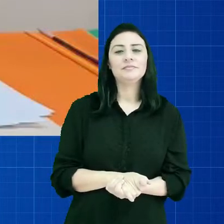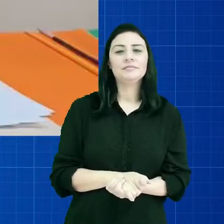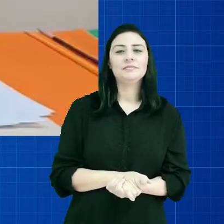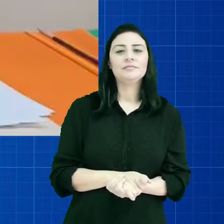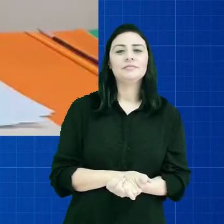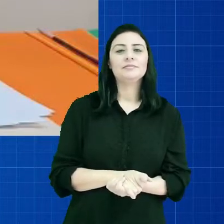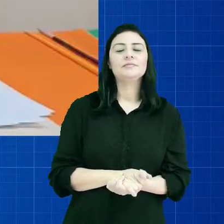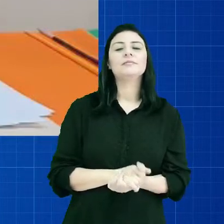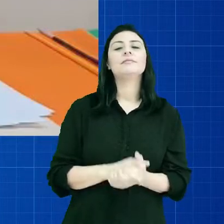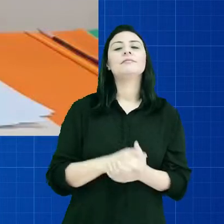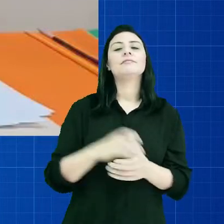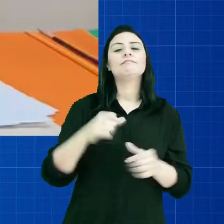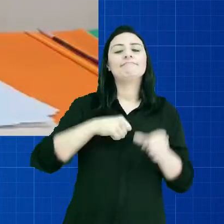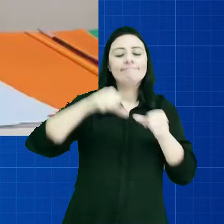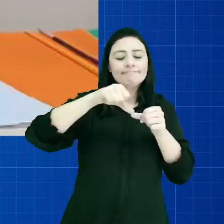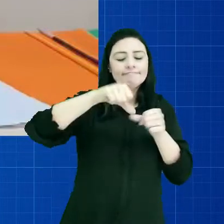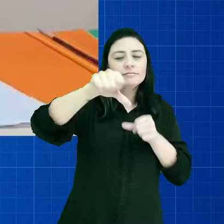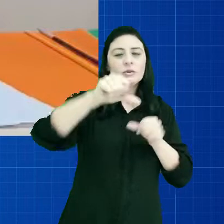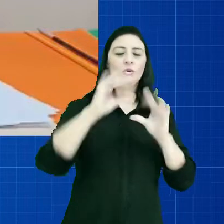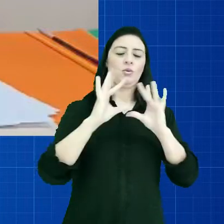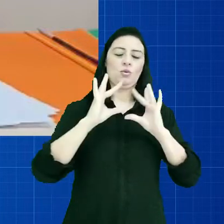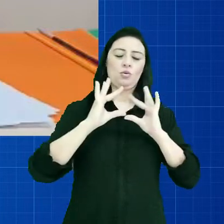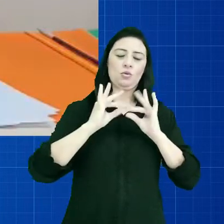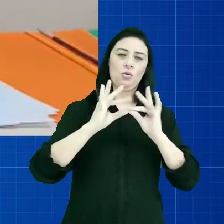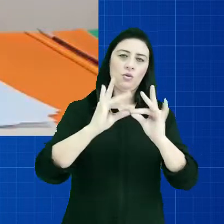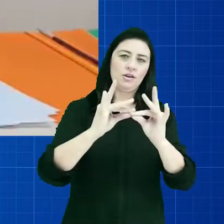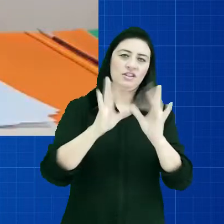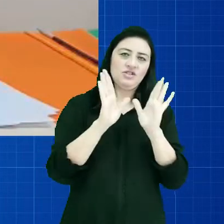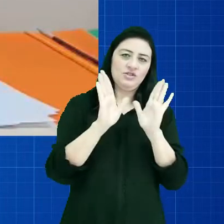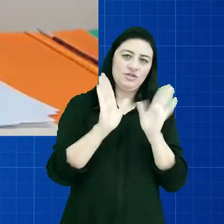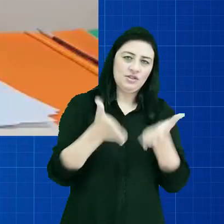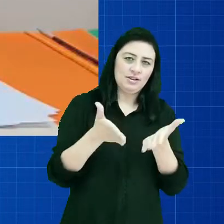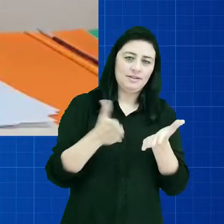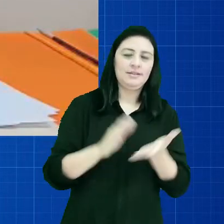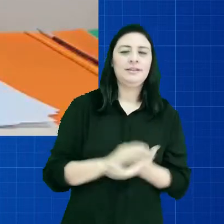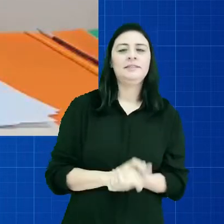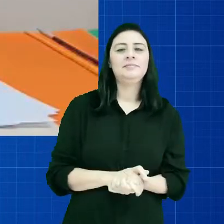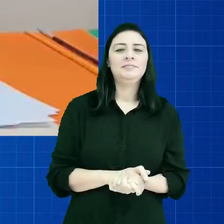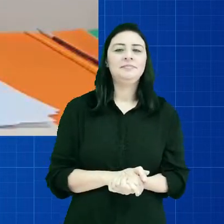tá bom? Uni a fita crepe. Com a fita crepe,